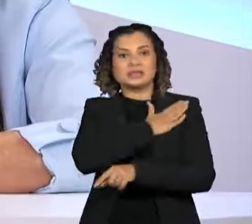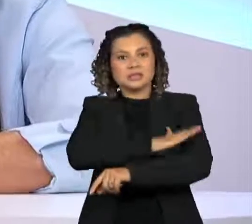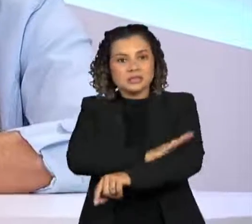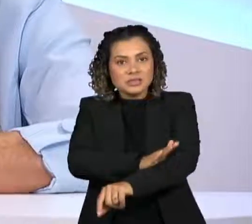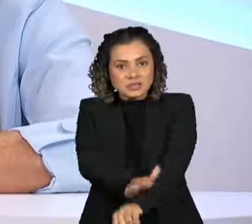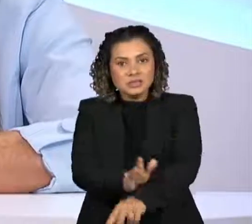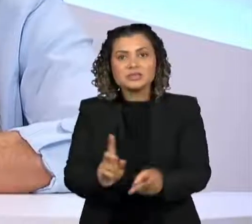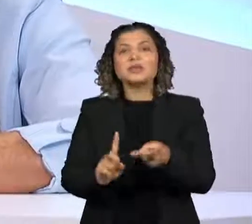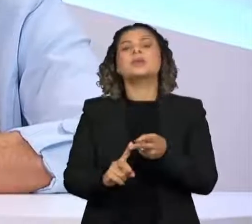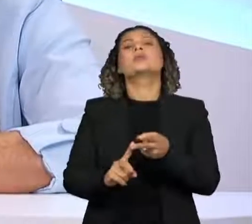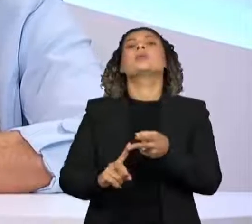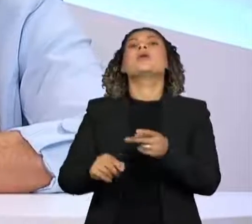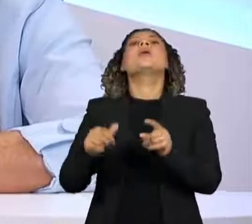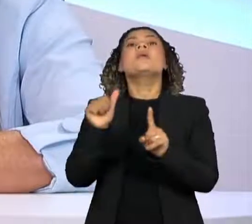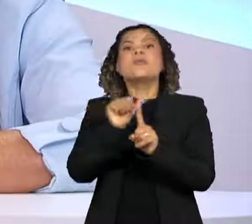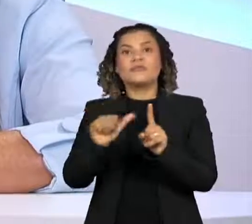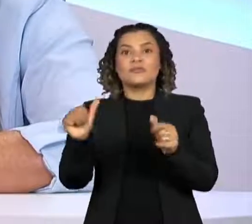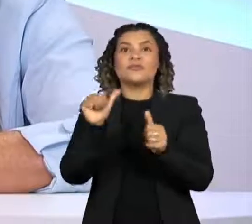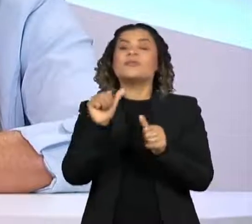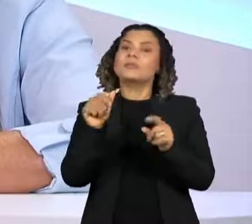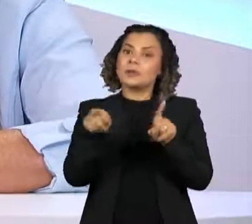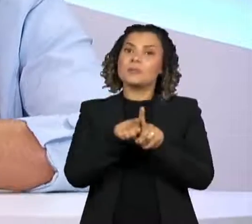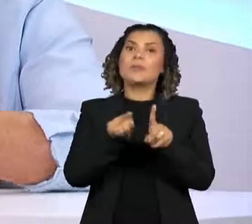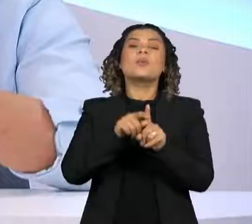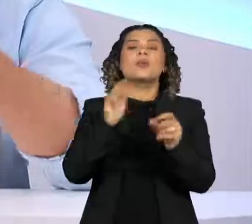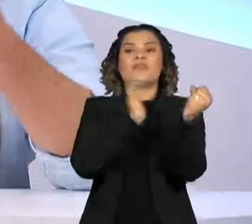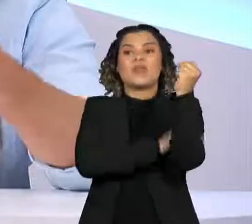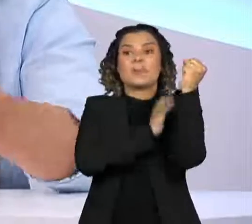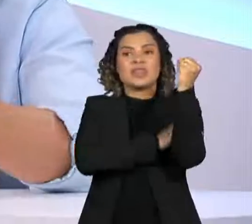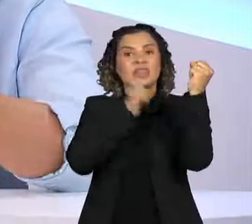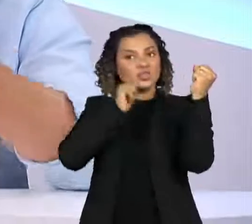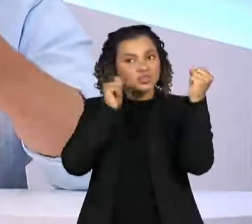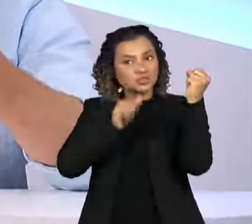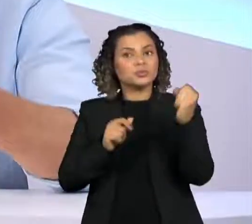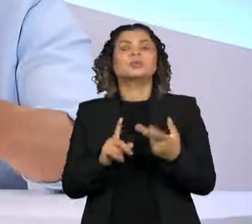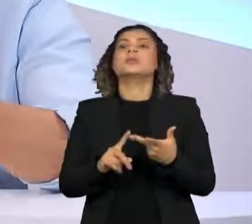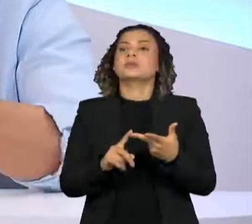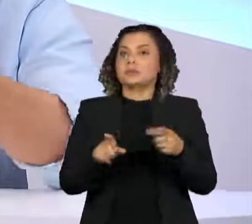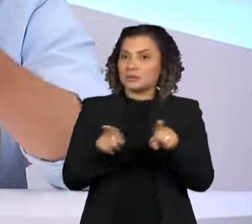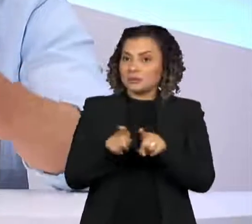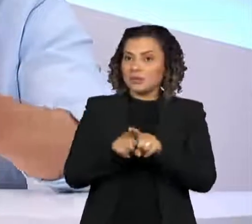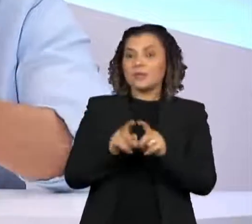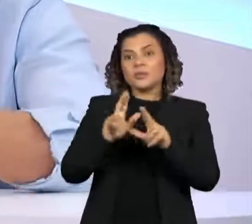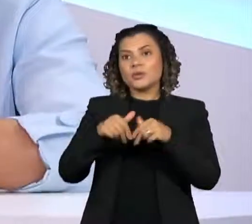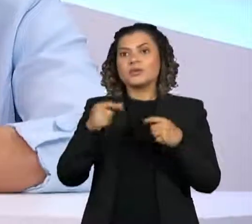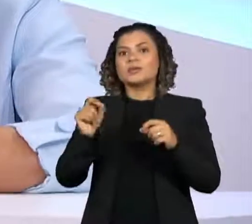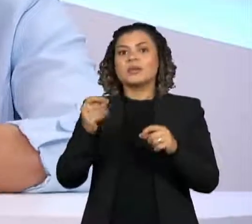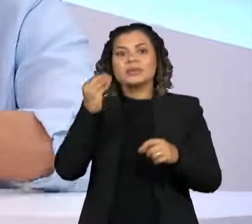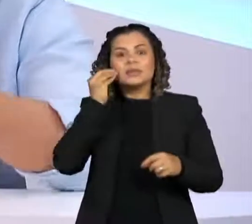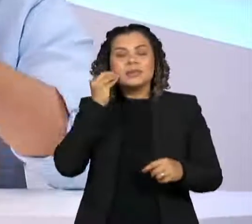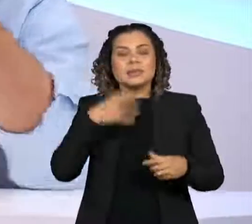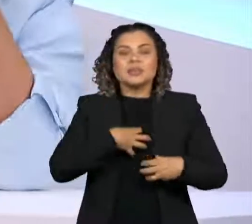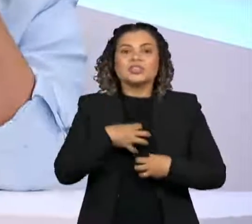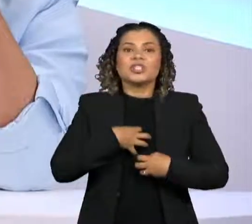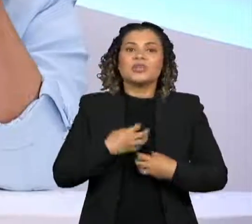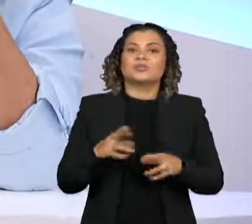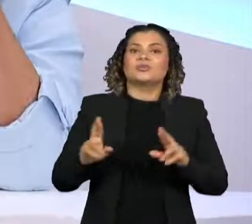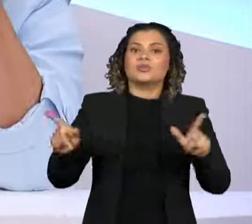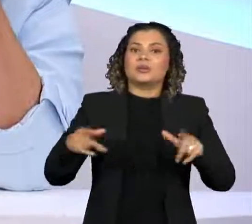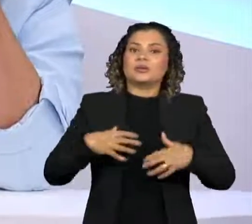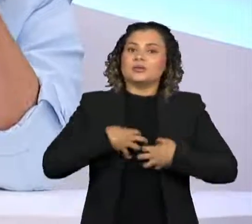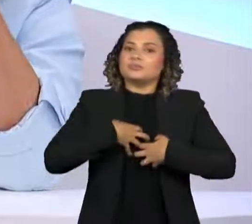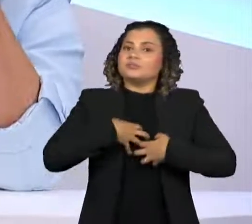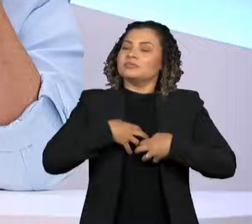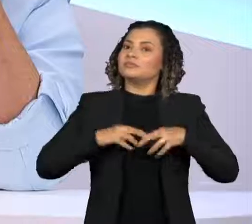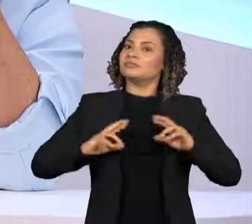racismo, feminismo, tantas coisas que para a gente parecia que a gente ia passar a respirar de uma maneira diferente. Você disse